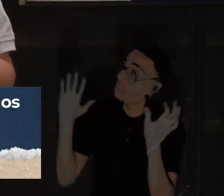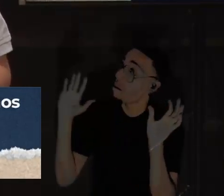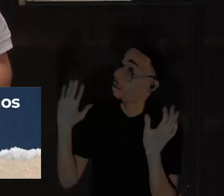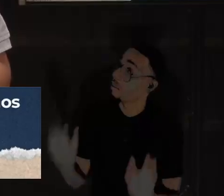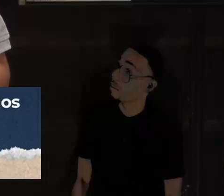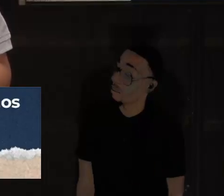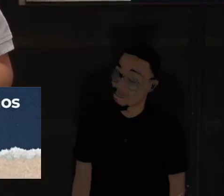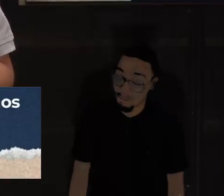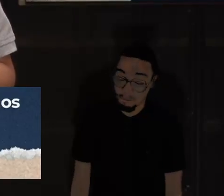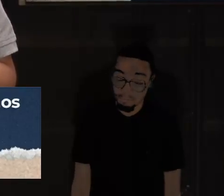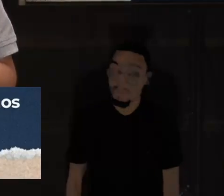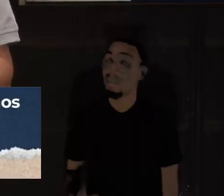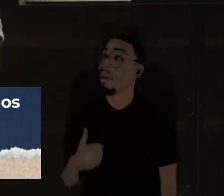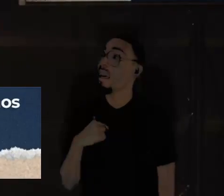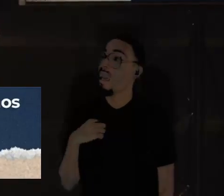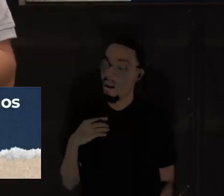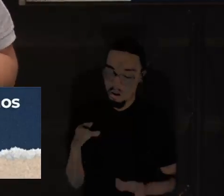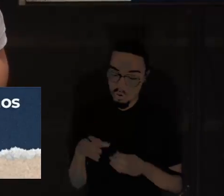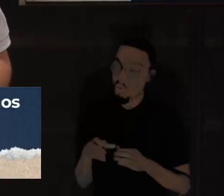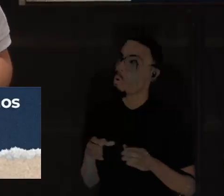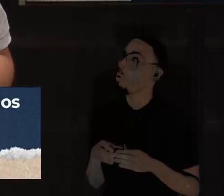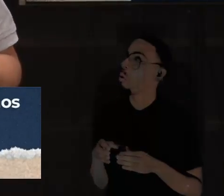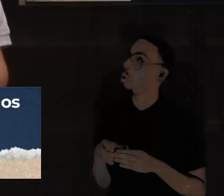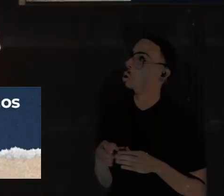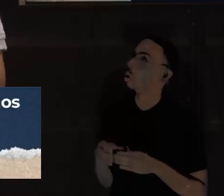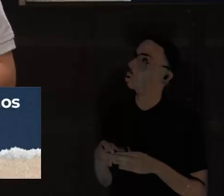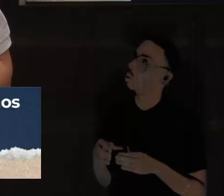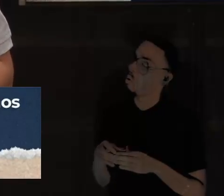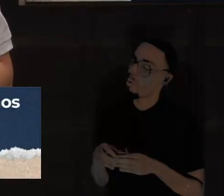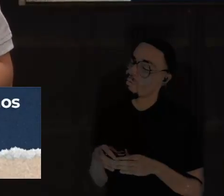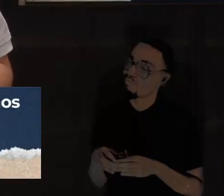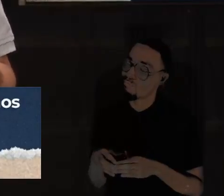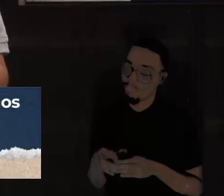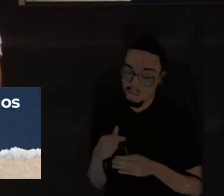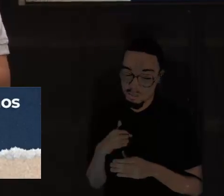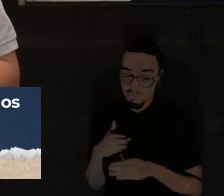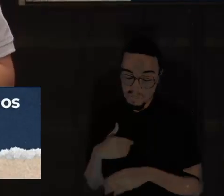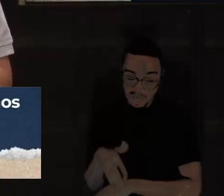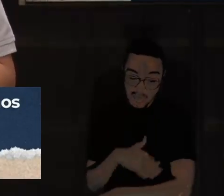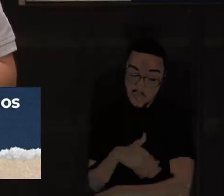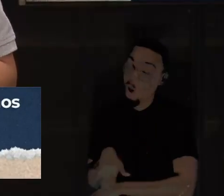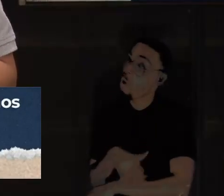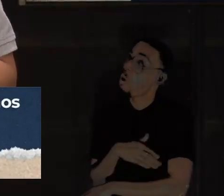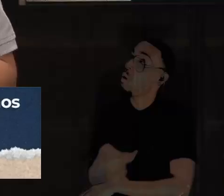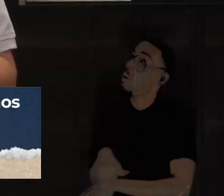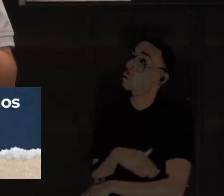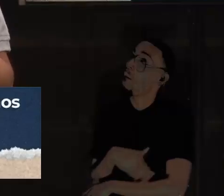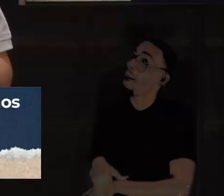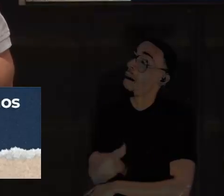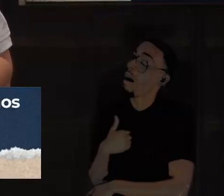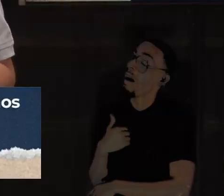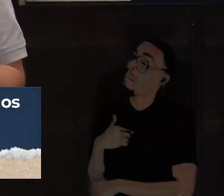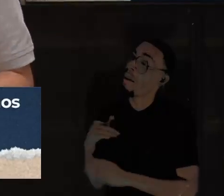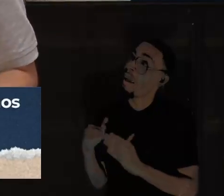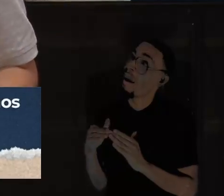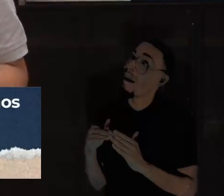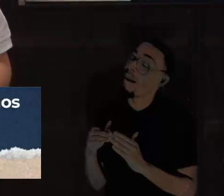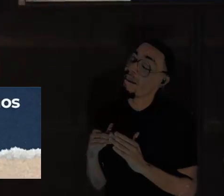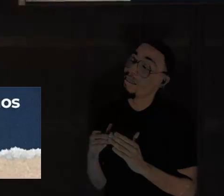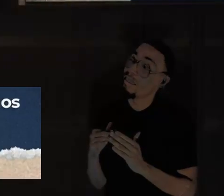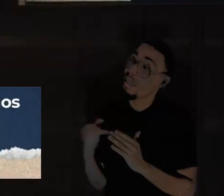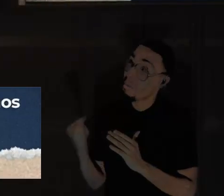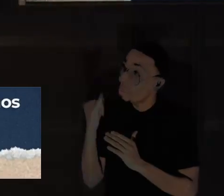Meu clã, minha tribo, meu bairro, minha rua é a menos importante